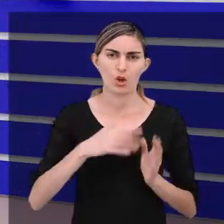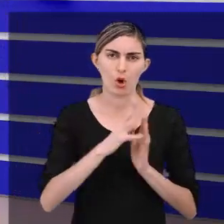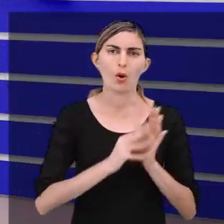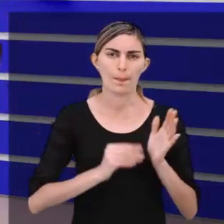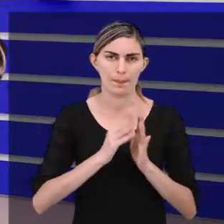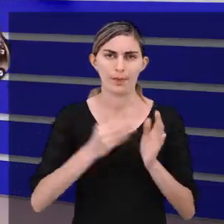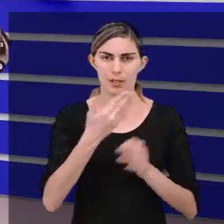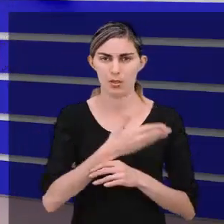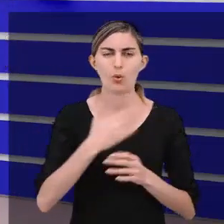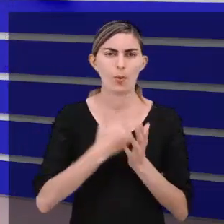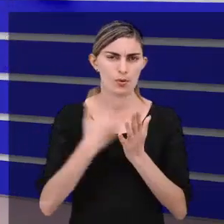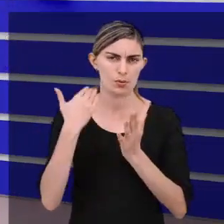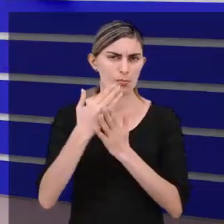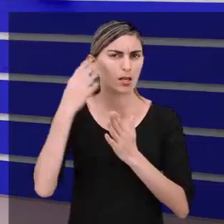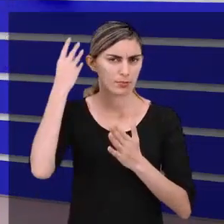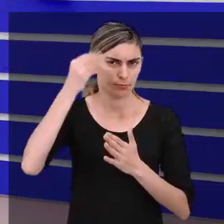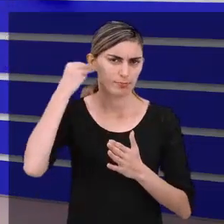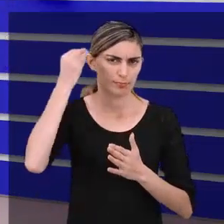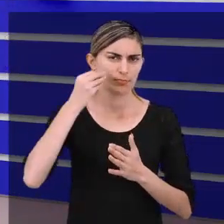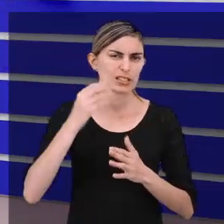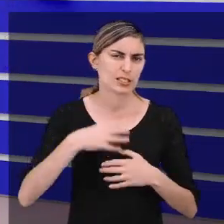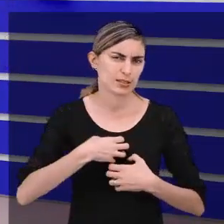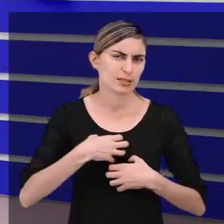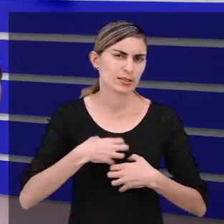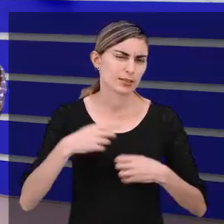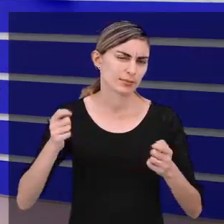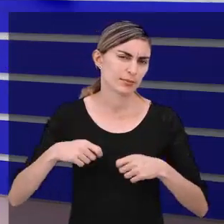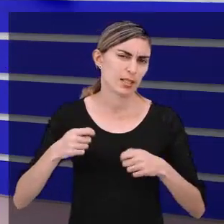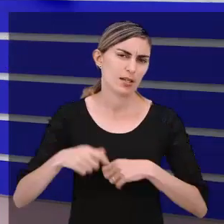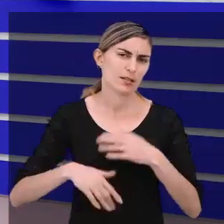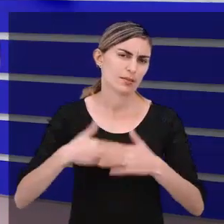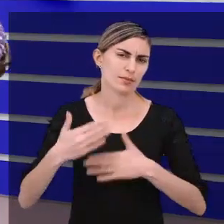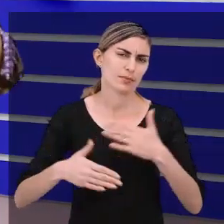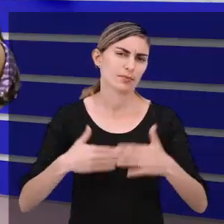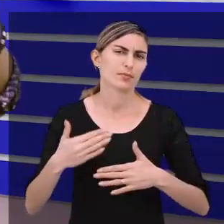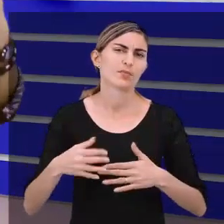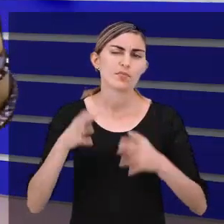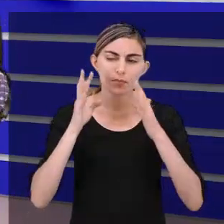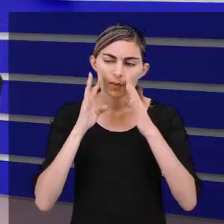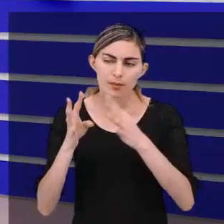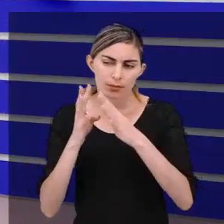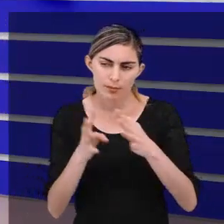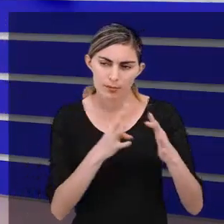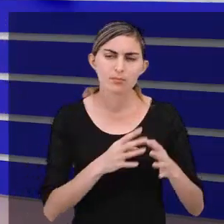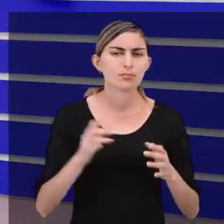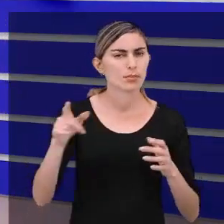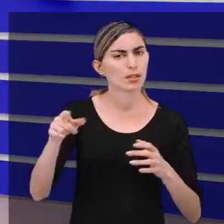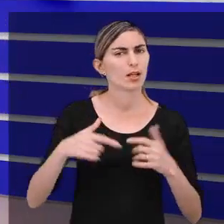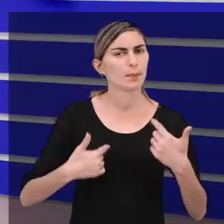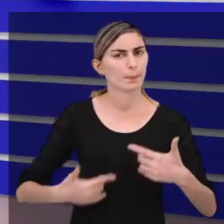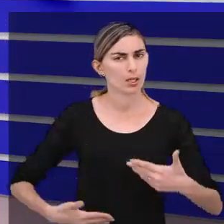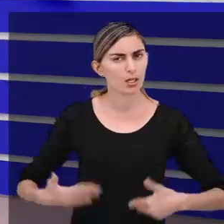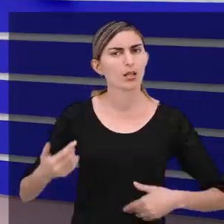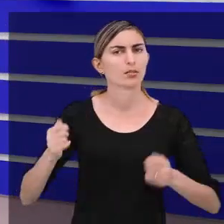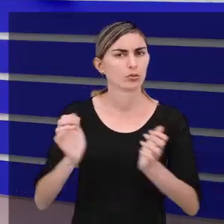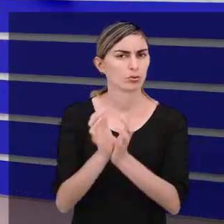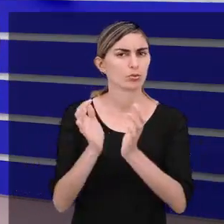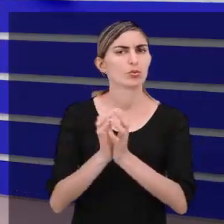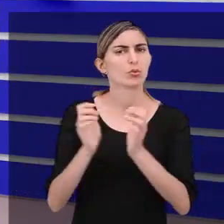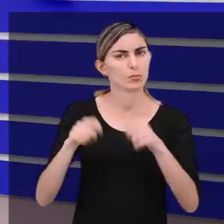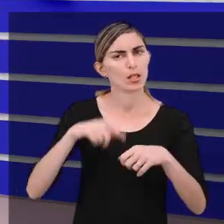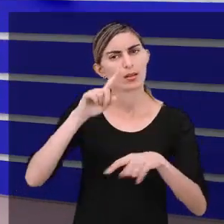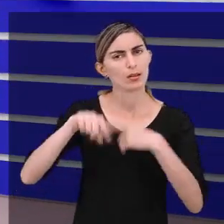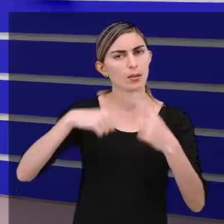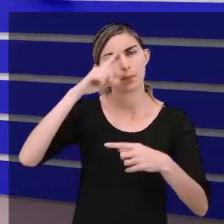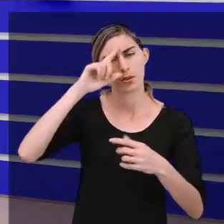estilo. Os mais maduros vão sentindo que é possível ouvir os liderados, ouvir a equipe e tomar as